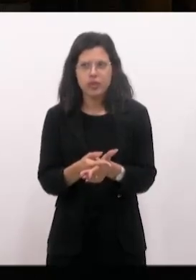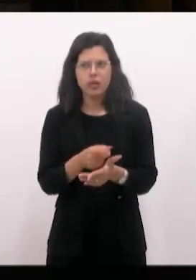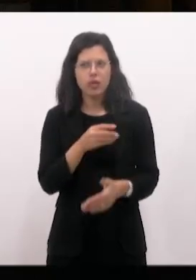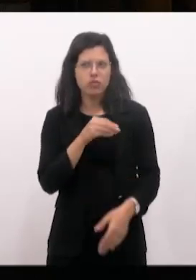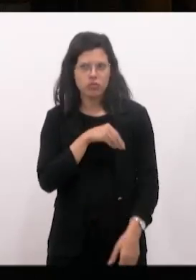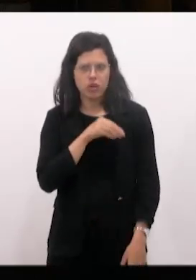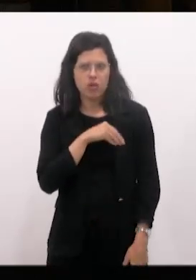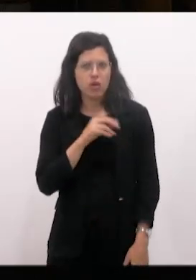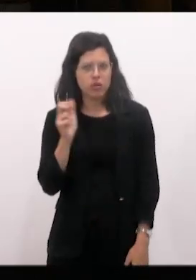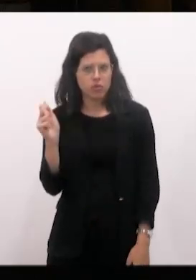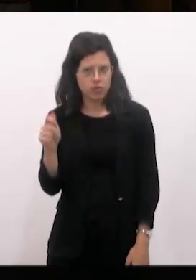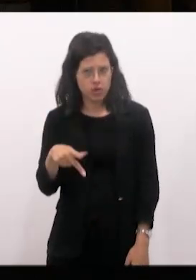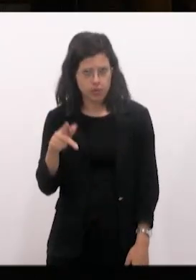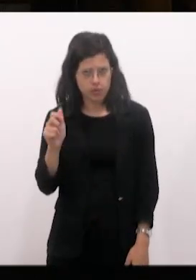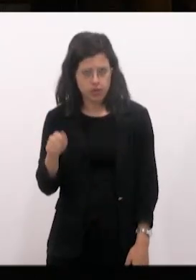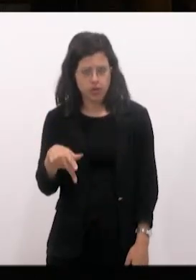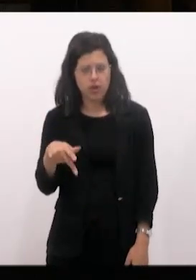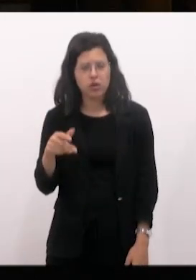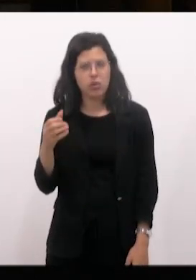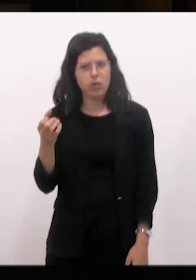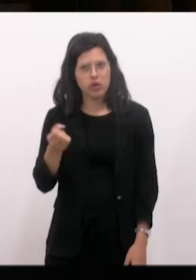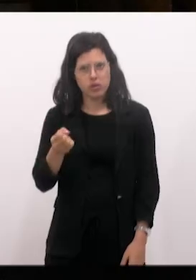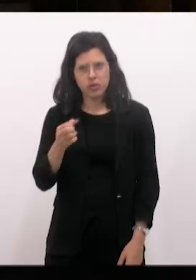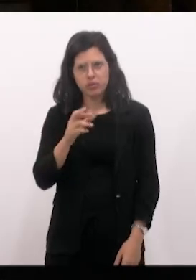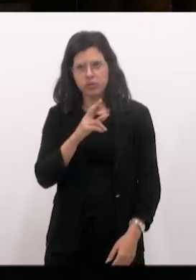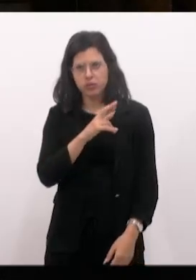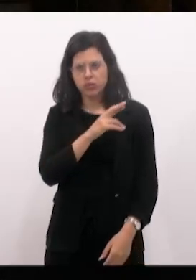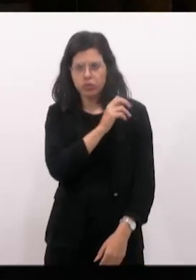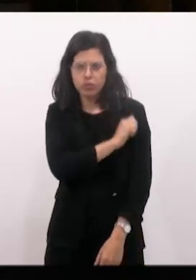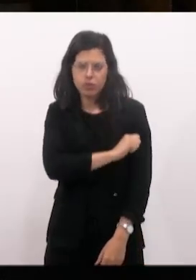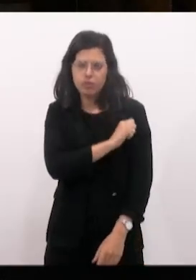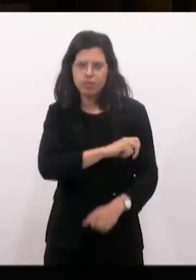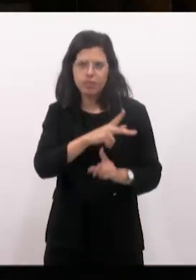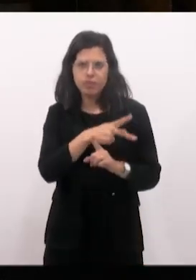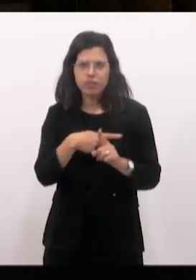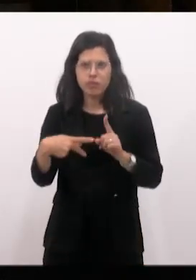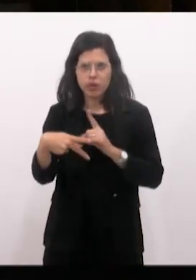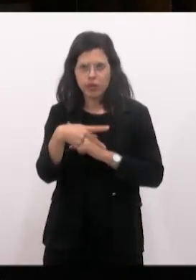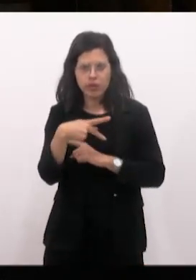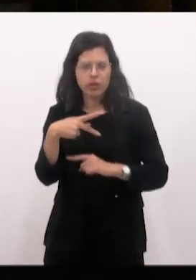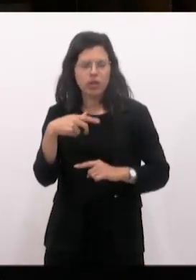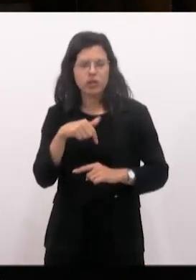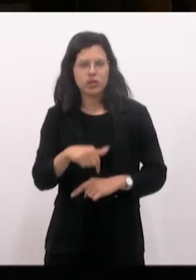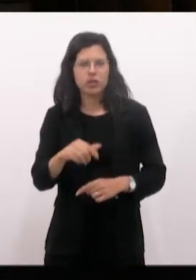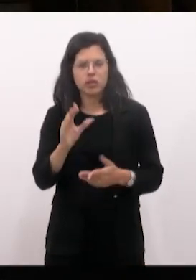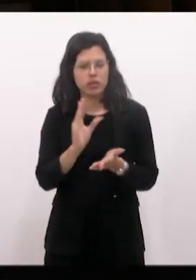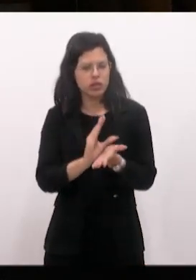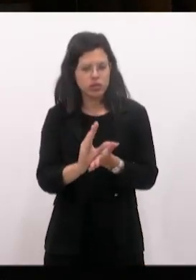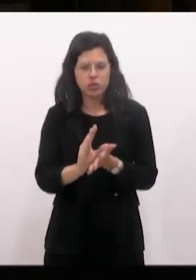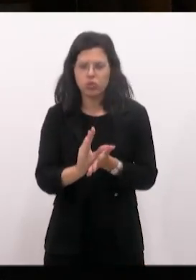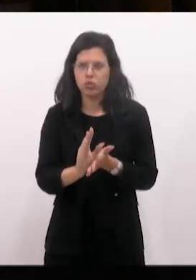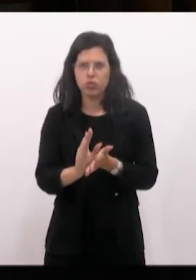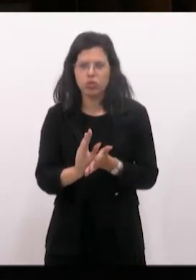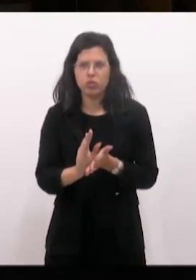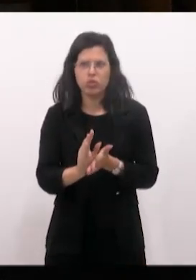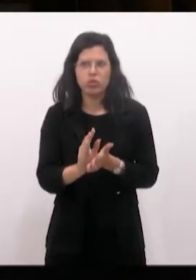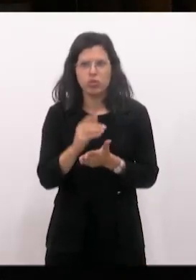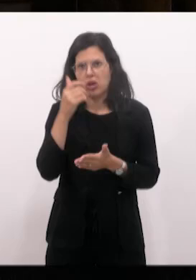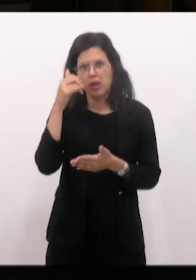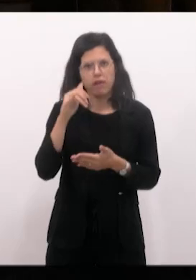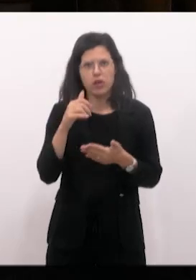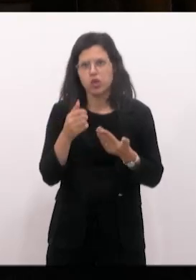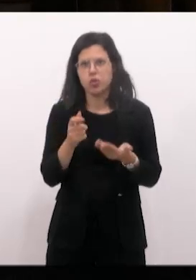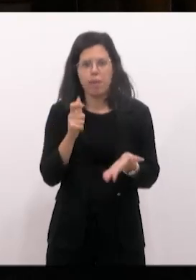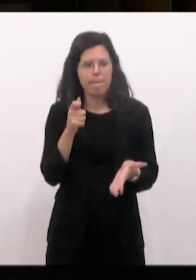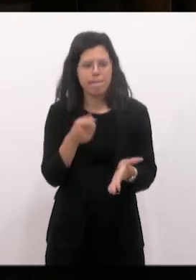e pensionistas do Rio Previdência e esses recursos não sejam dilapidados para